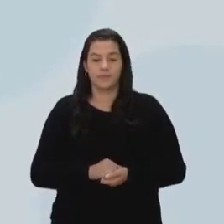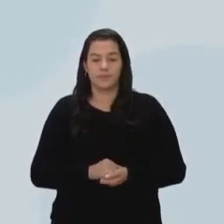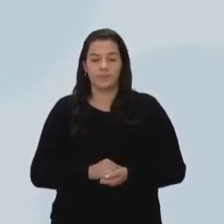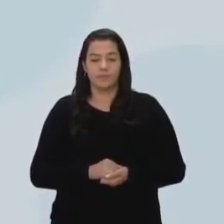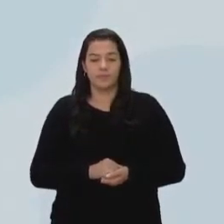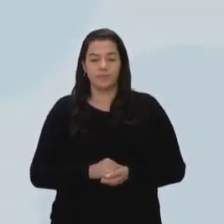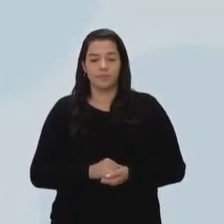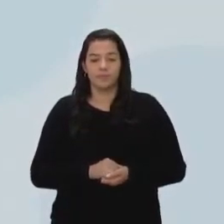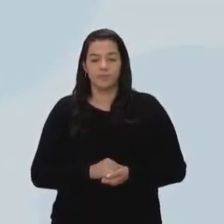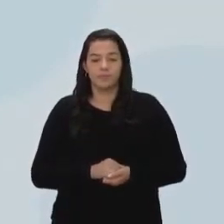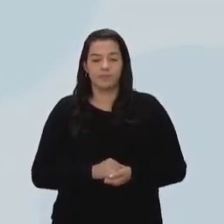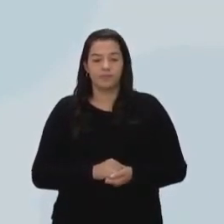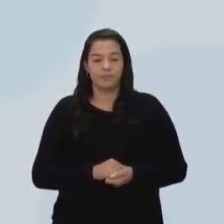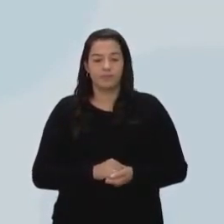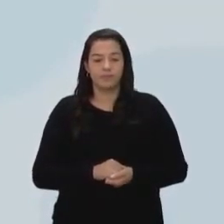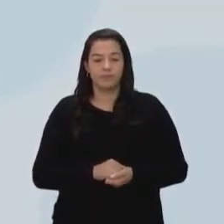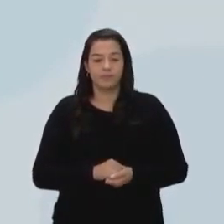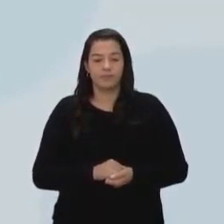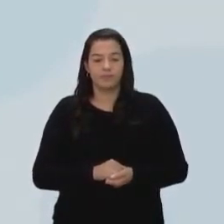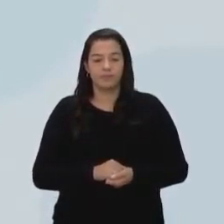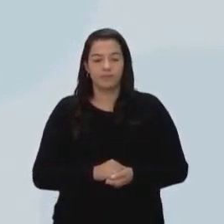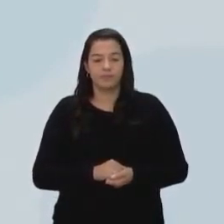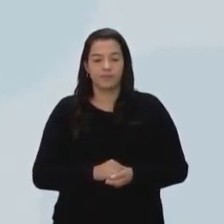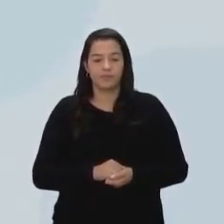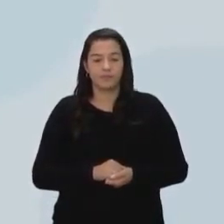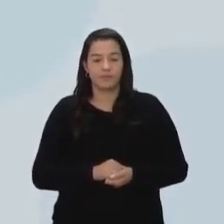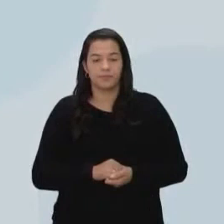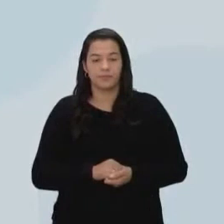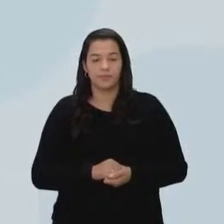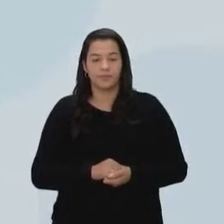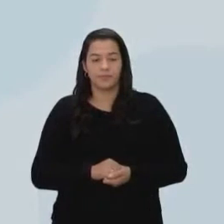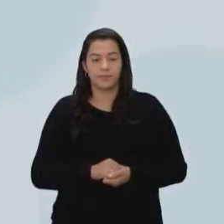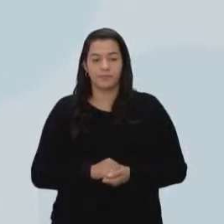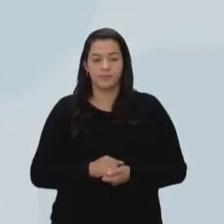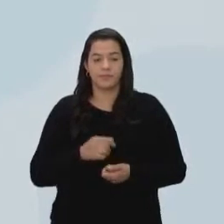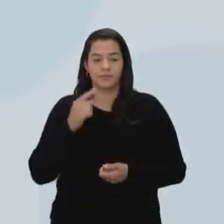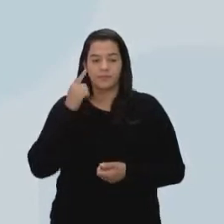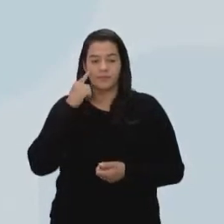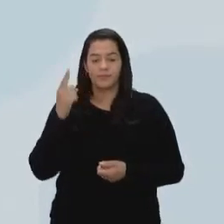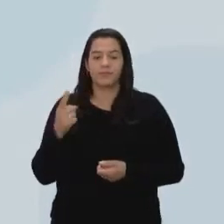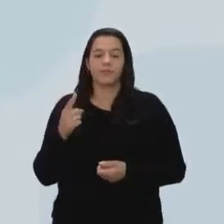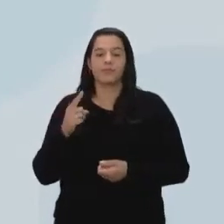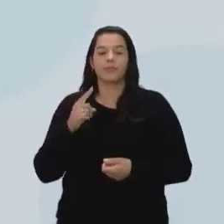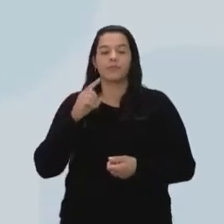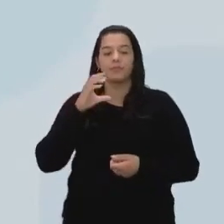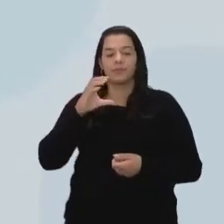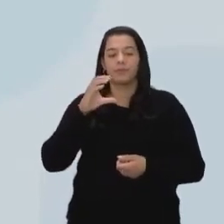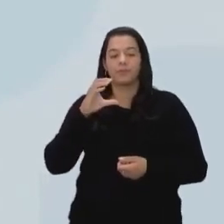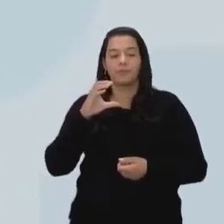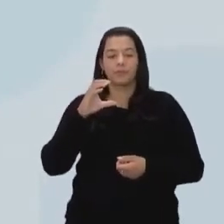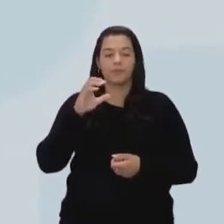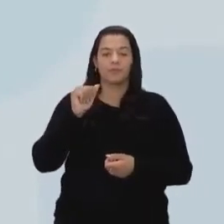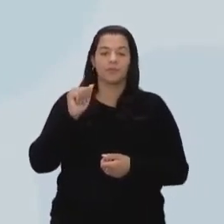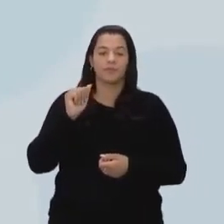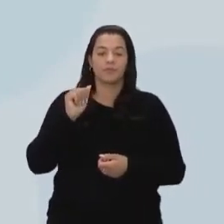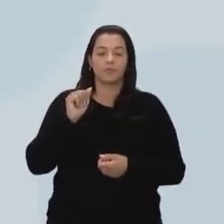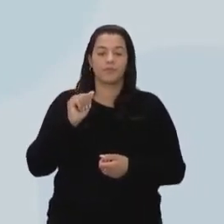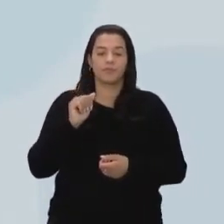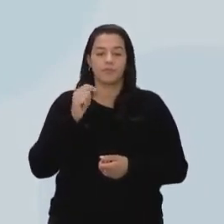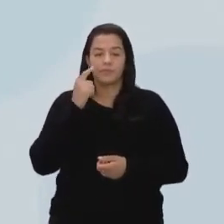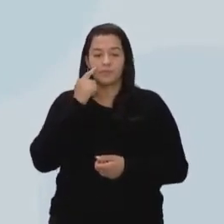Aqui. Então, eu tenho aqui o elemento químico carbono no centro.